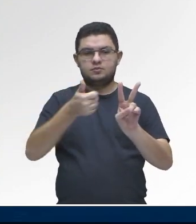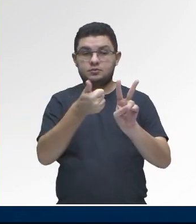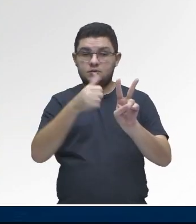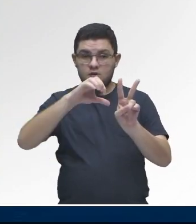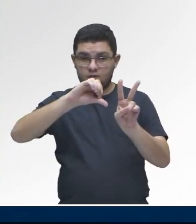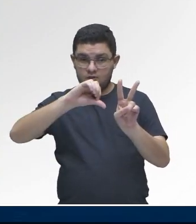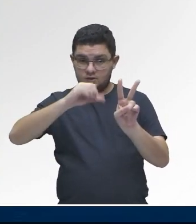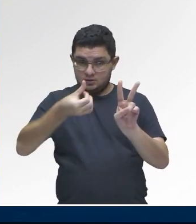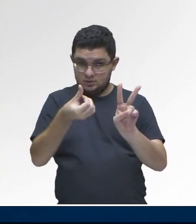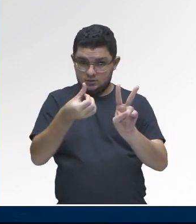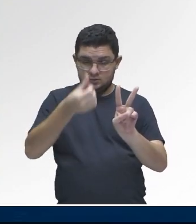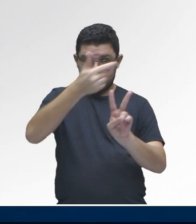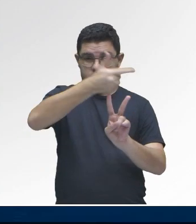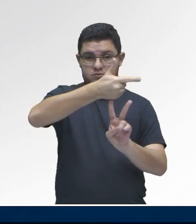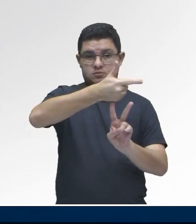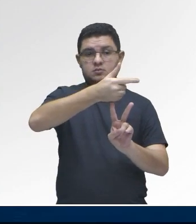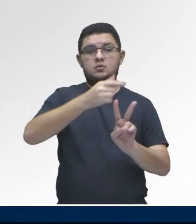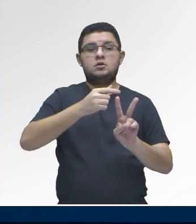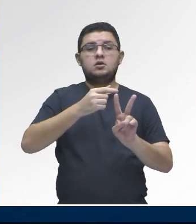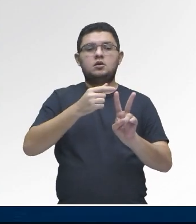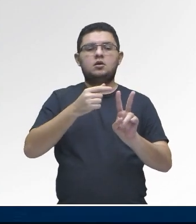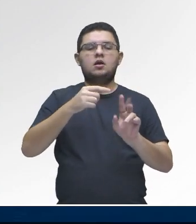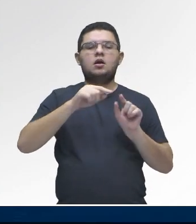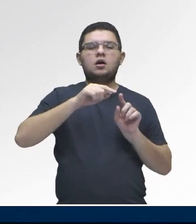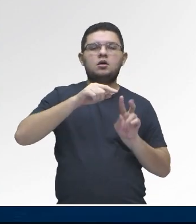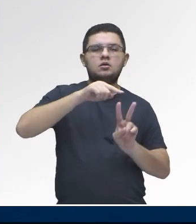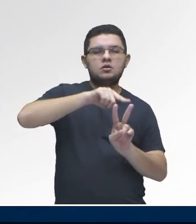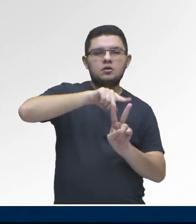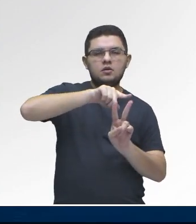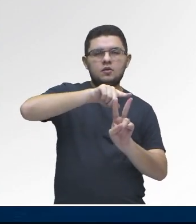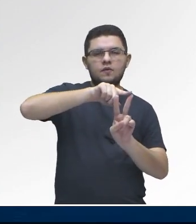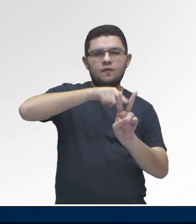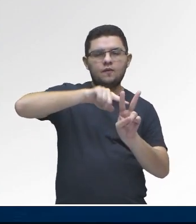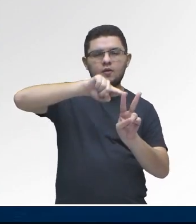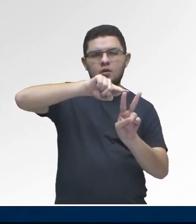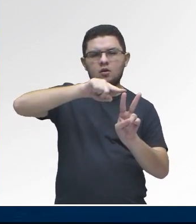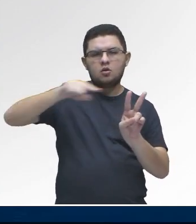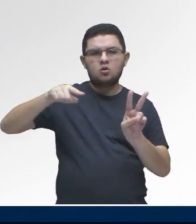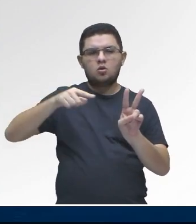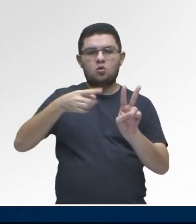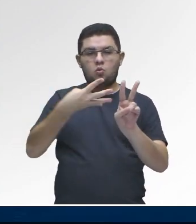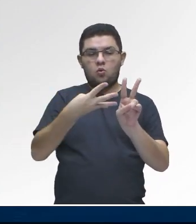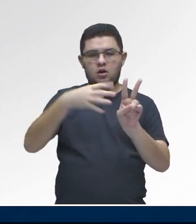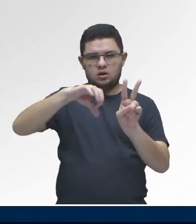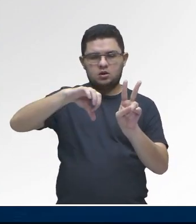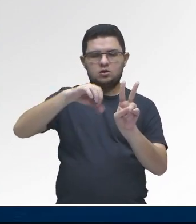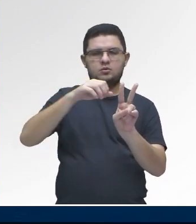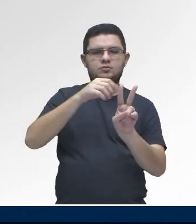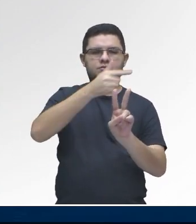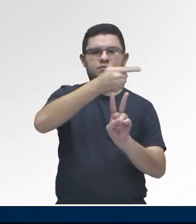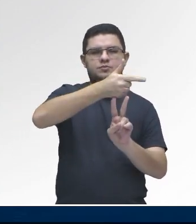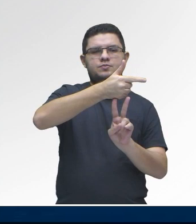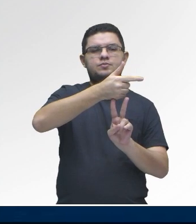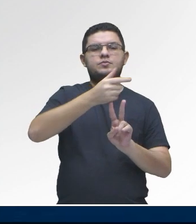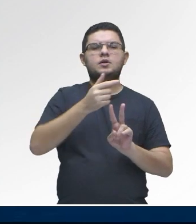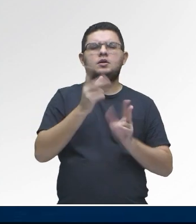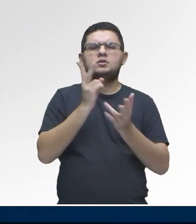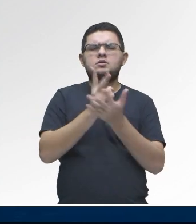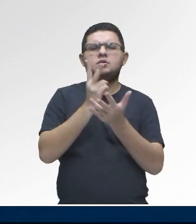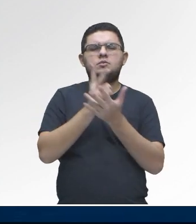Observe como resolvermos esse problema. Todo ele resolve da mesma maneira, né?